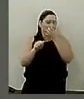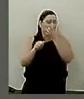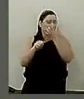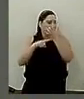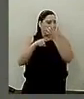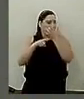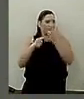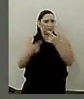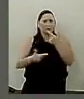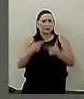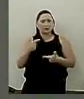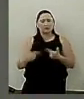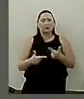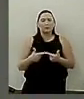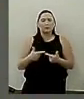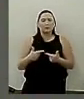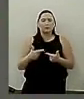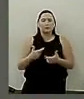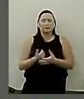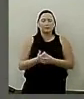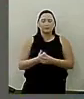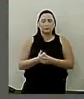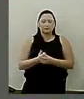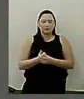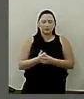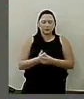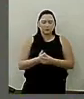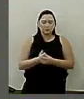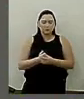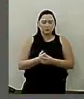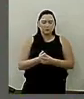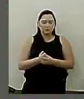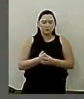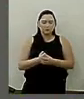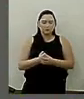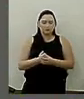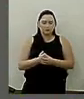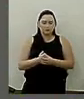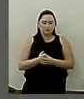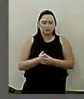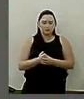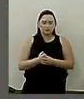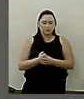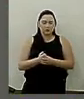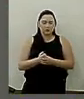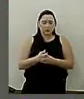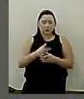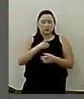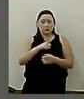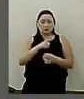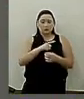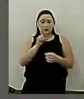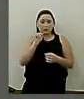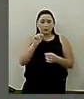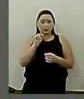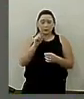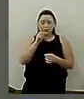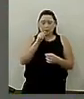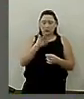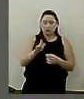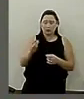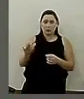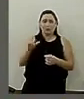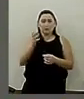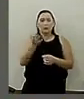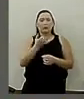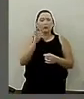trabalho, falando, ensinando, curando pessoas, e então, quando eles vão atravessar o lago, ele quer